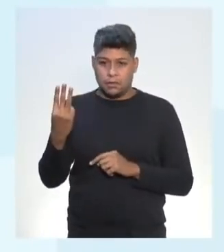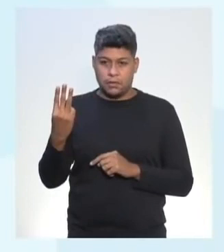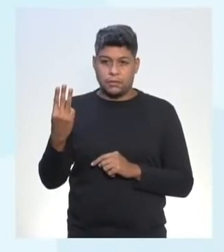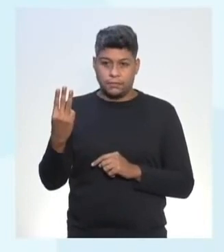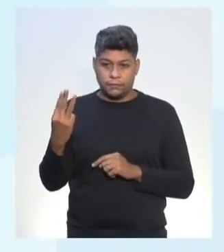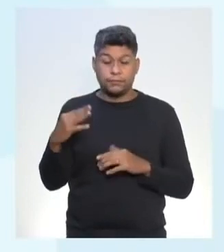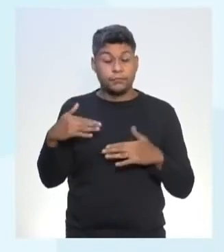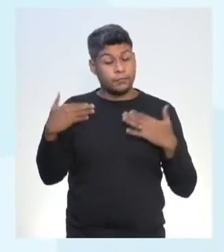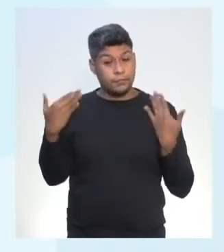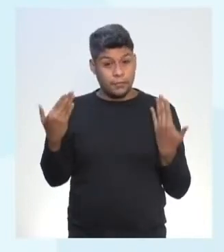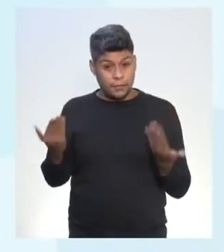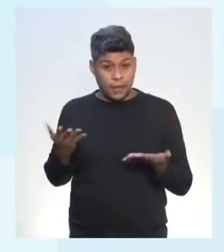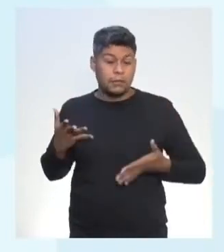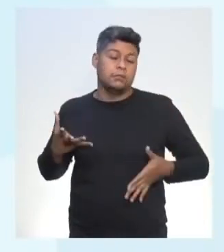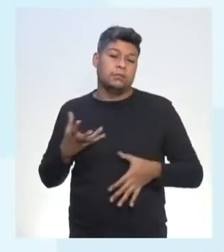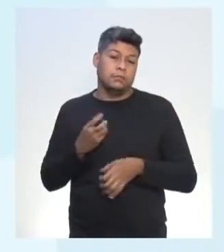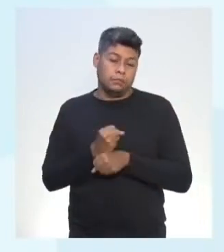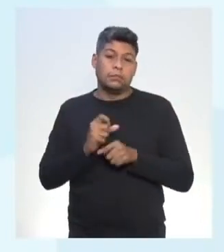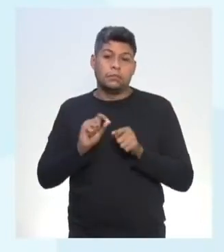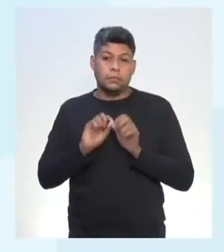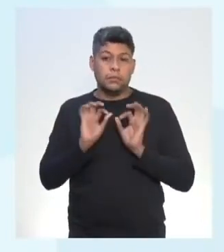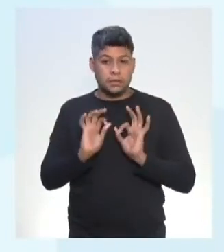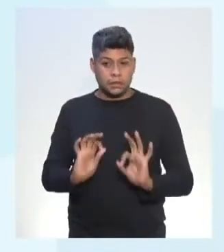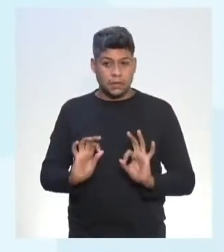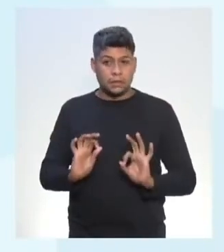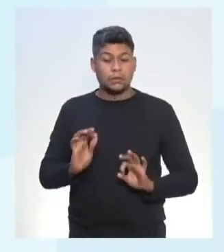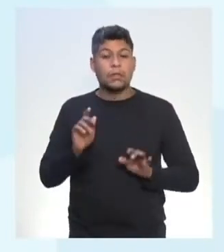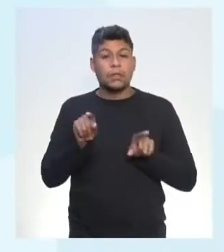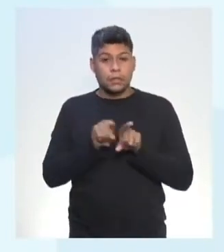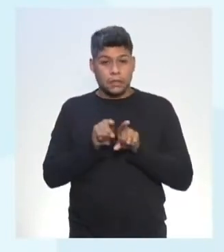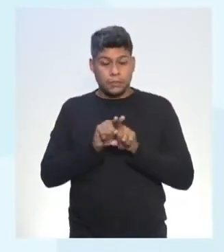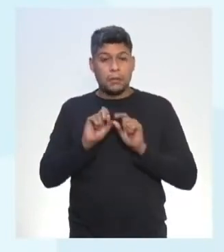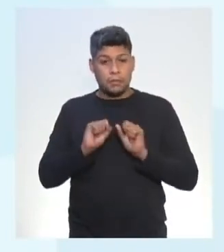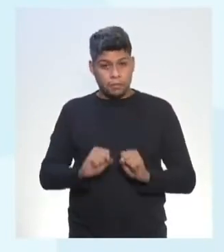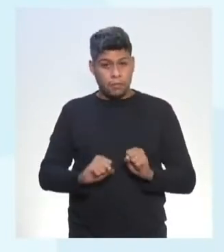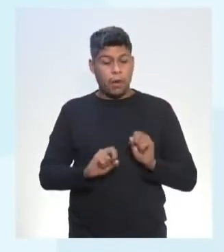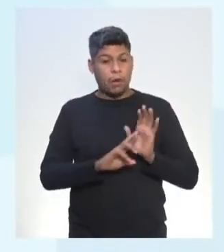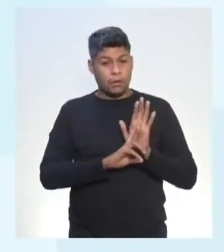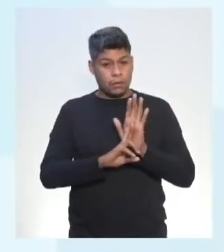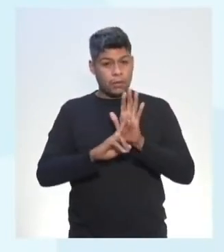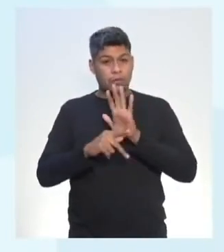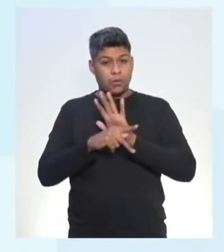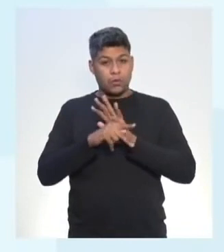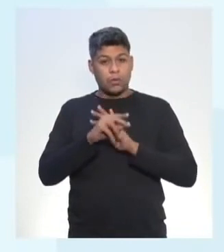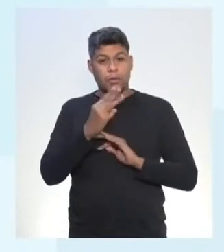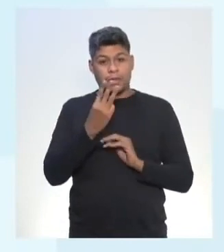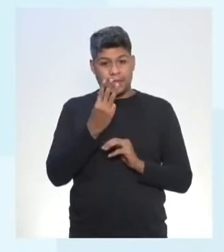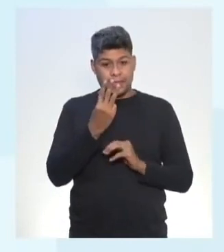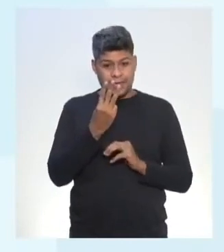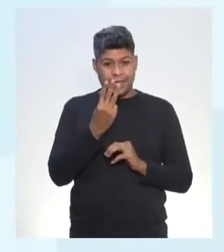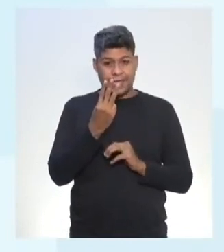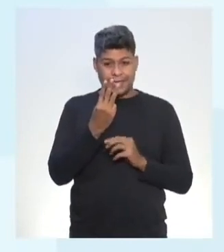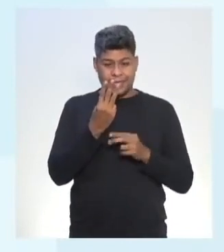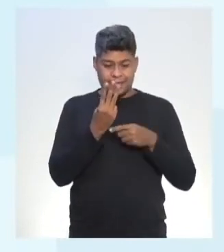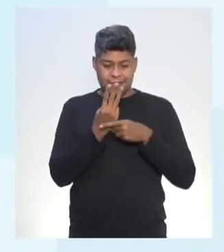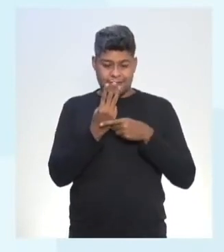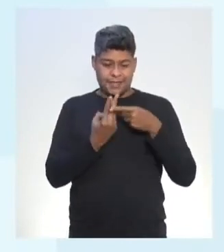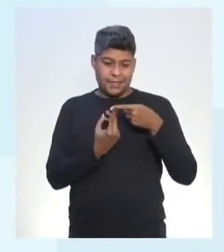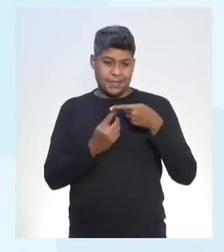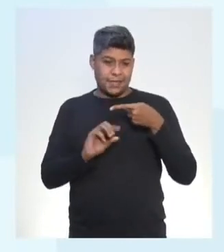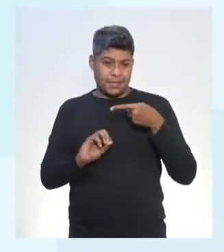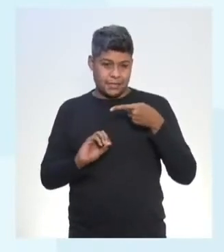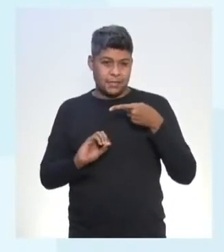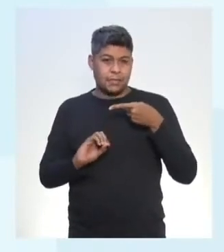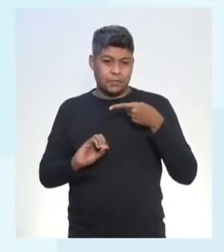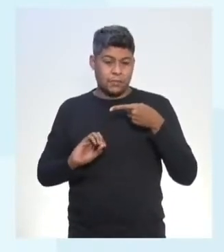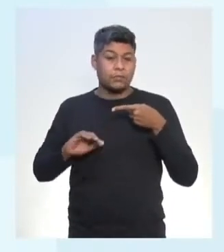0,3. E aí você arma a continha e faz, certo? Só que também você pode representar como 3 décimos, na forma de fração. E